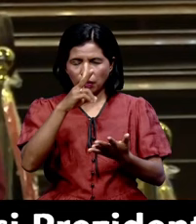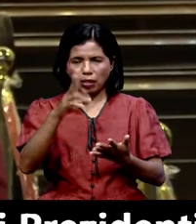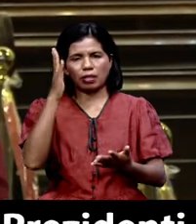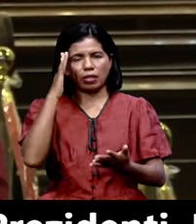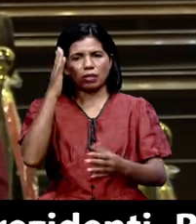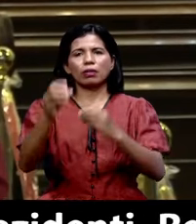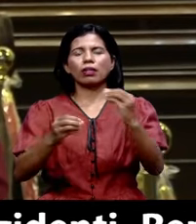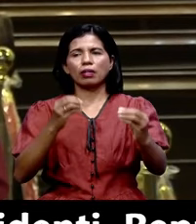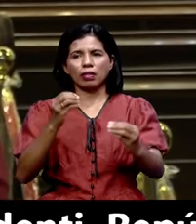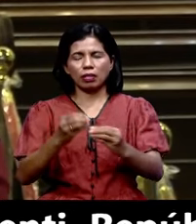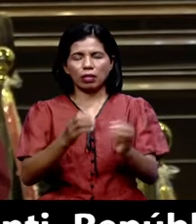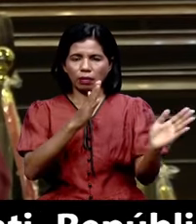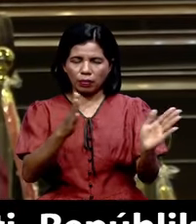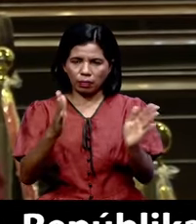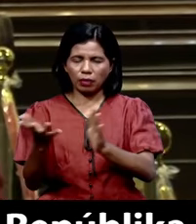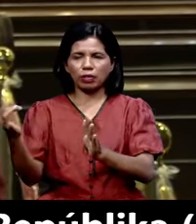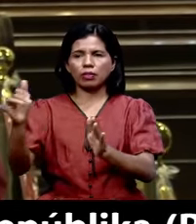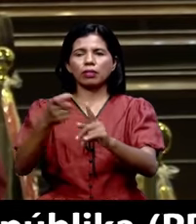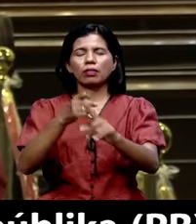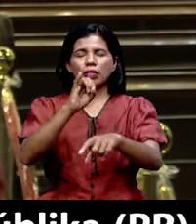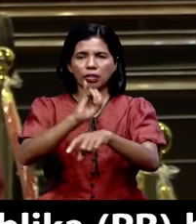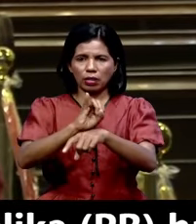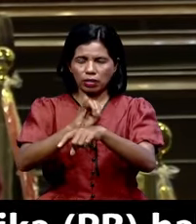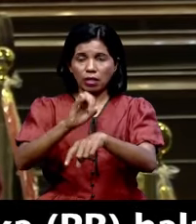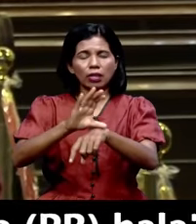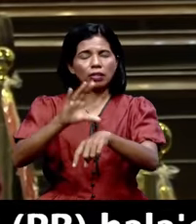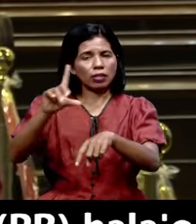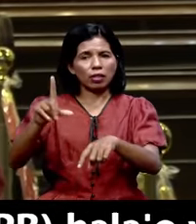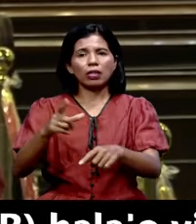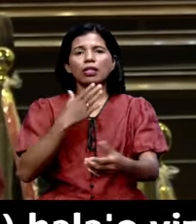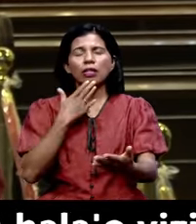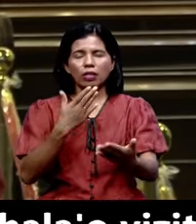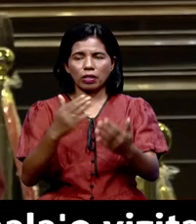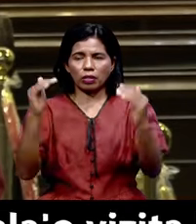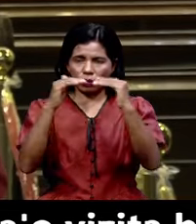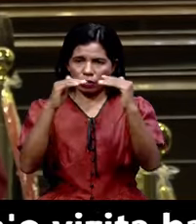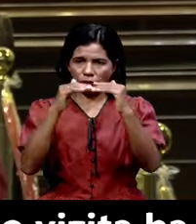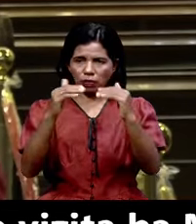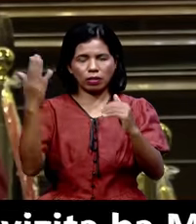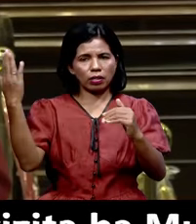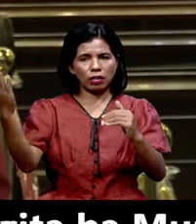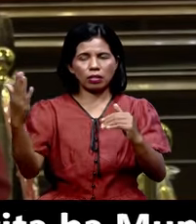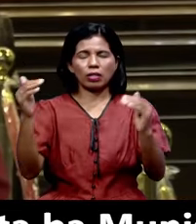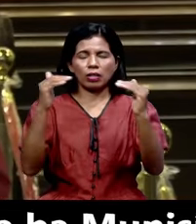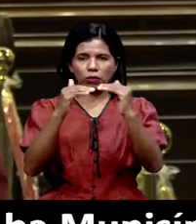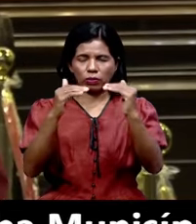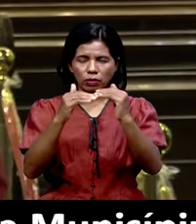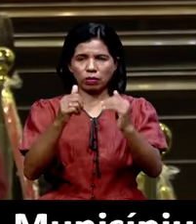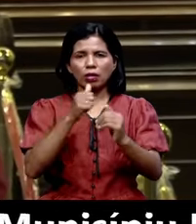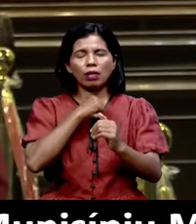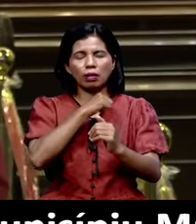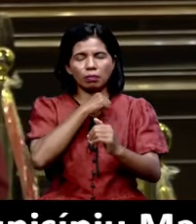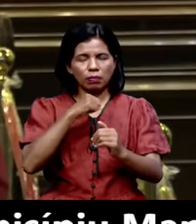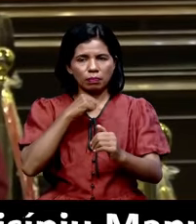contesto preparação un sira o si paro che cadrà le liga ho incontro ne be se acontece entre religiosos ou religiosas ou amo